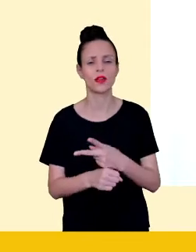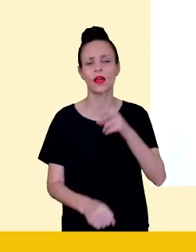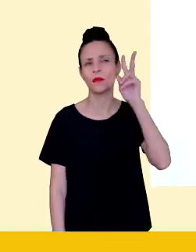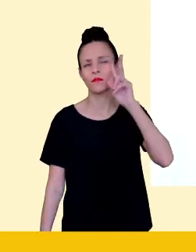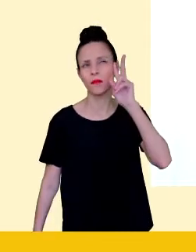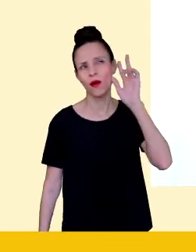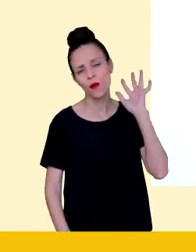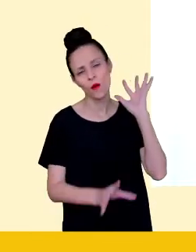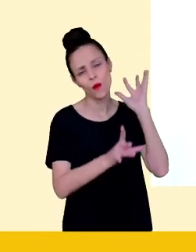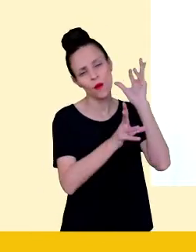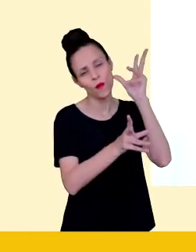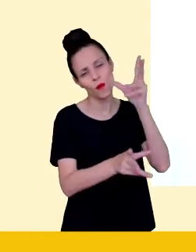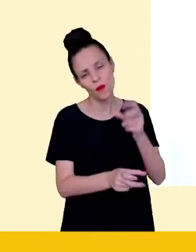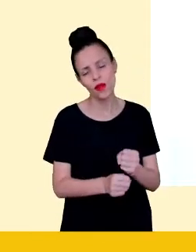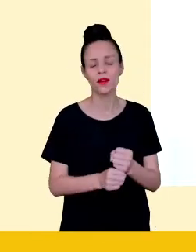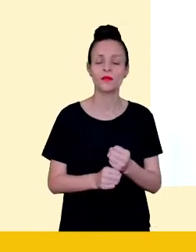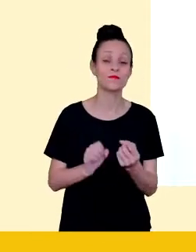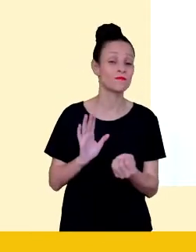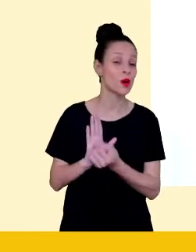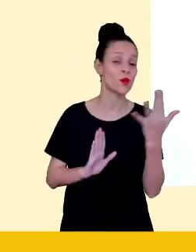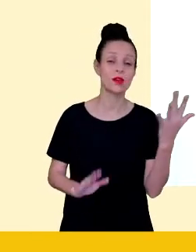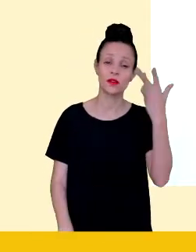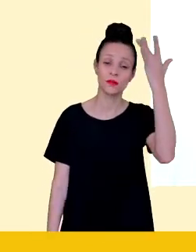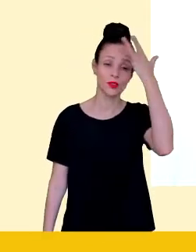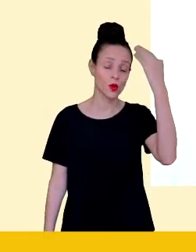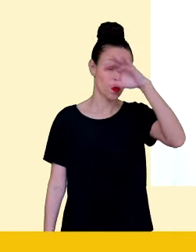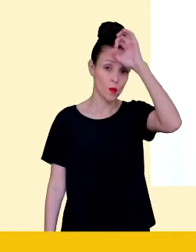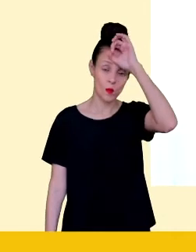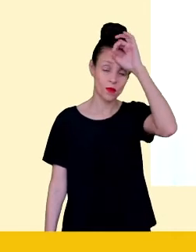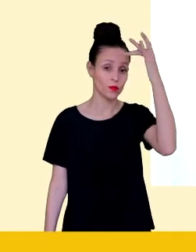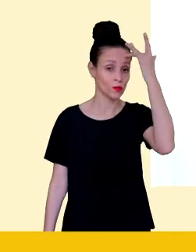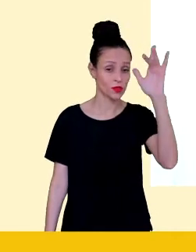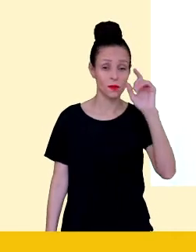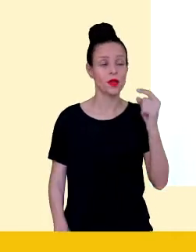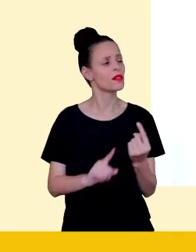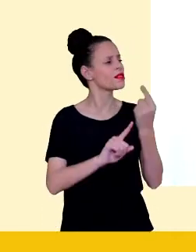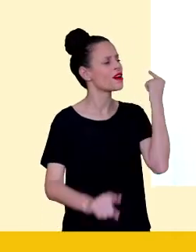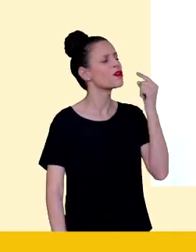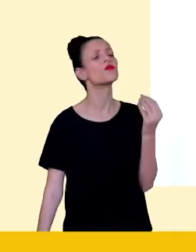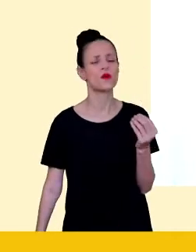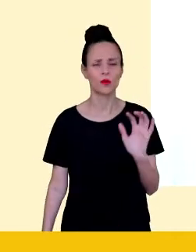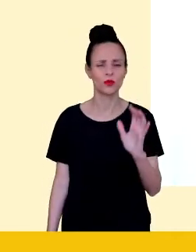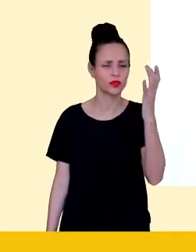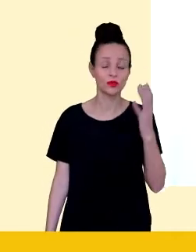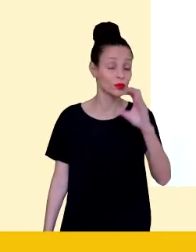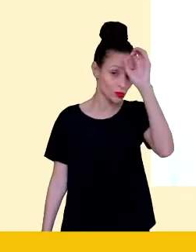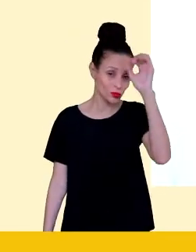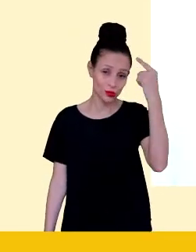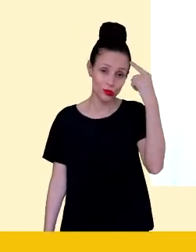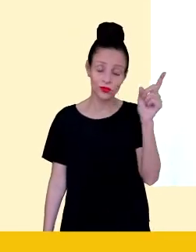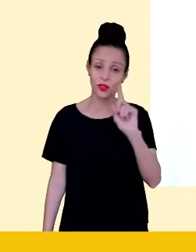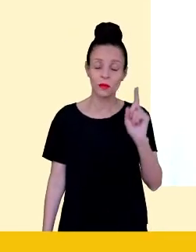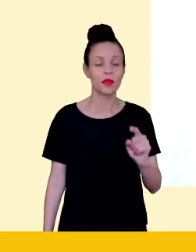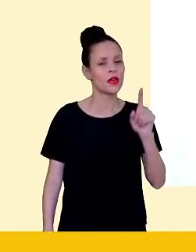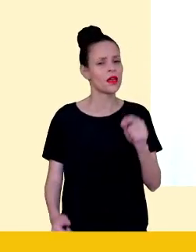porque de buscar essa memória, né, que muitas pessoas não sabiam como que aconteceu, como